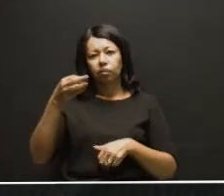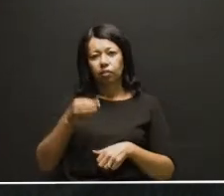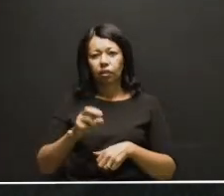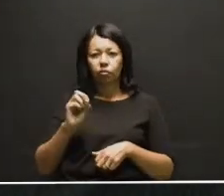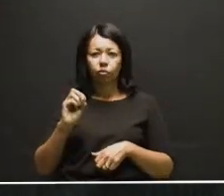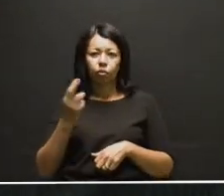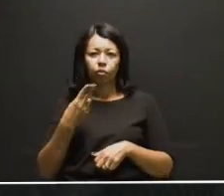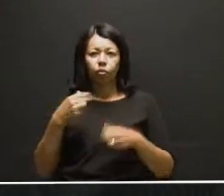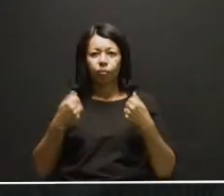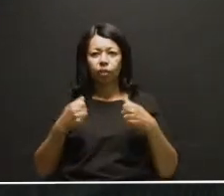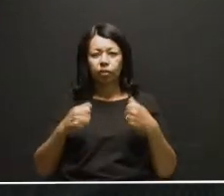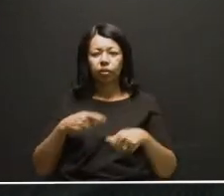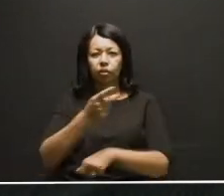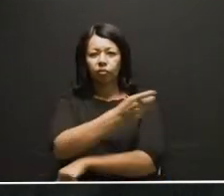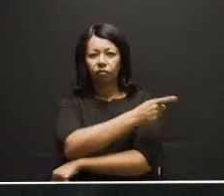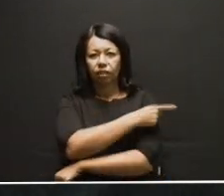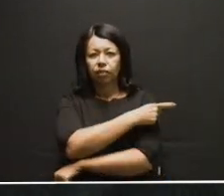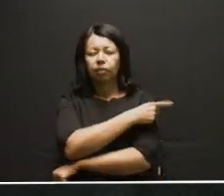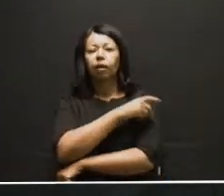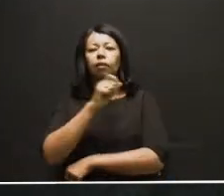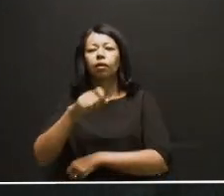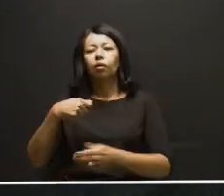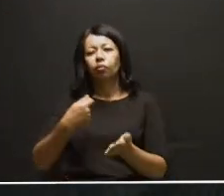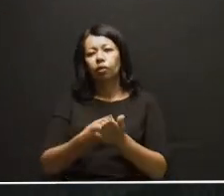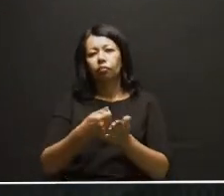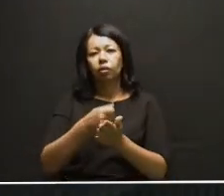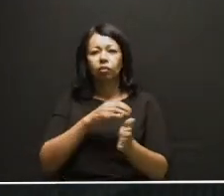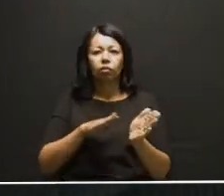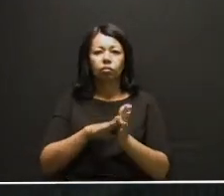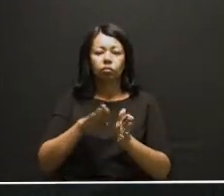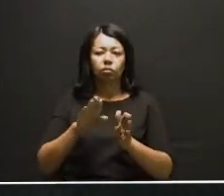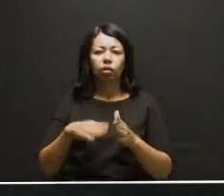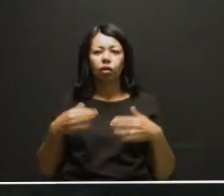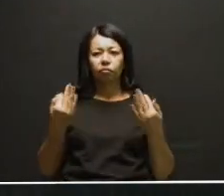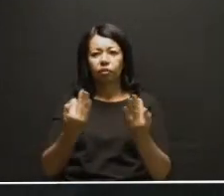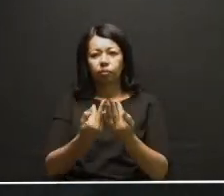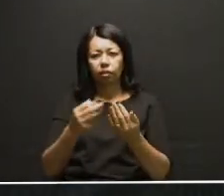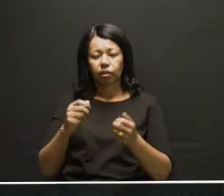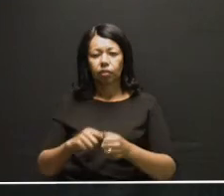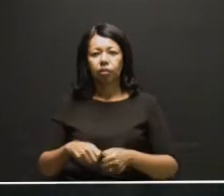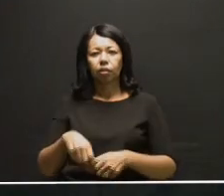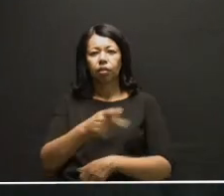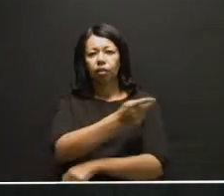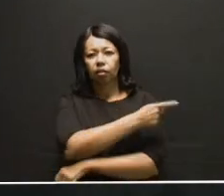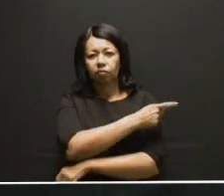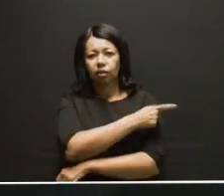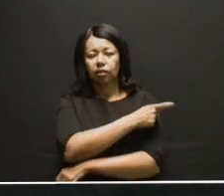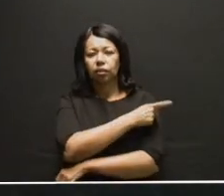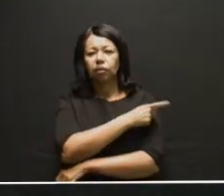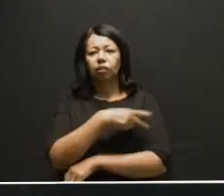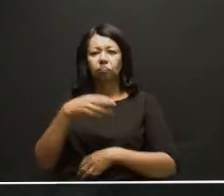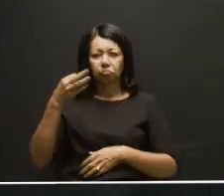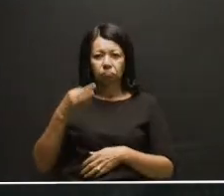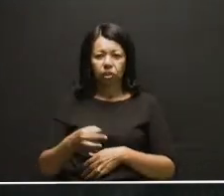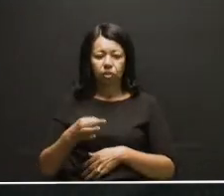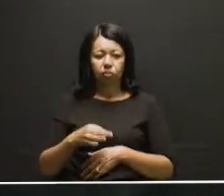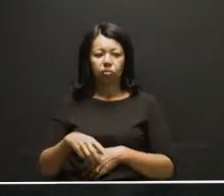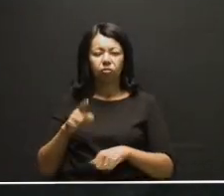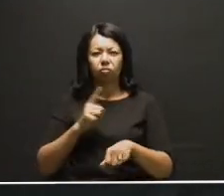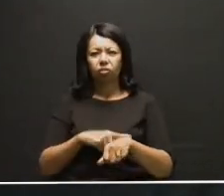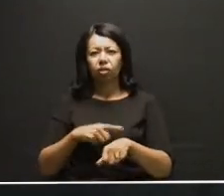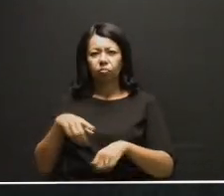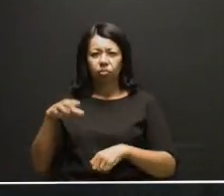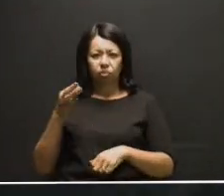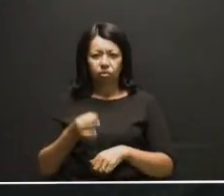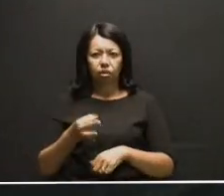precisam tomar a vacinação que isso é um dever de todos os pais colocarem as vacinas os seus filhos dentro de uma periodicidade e em